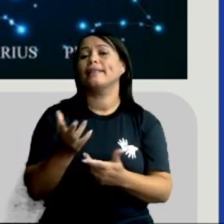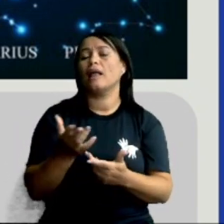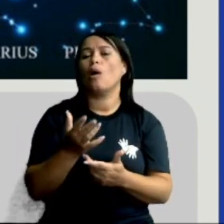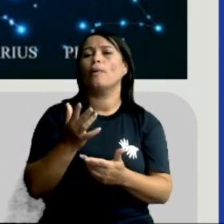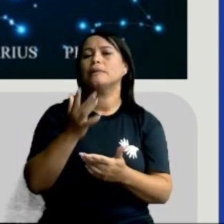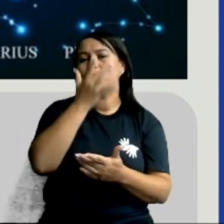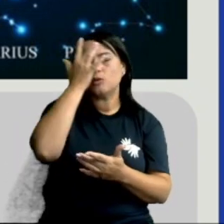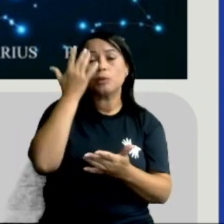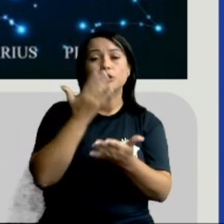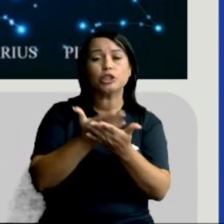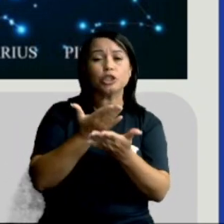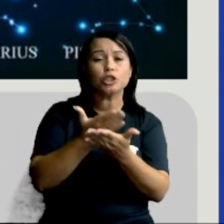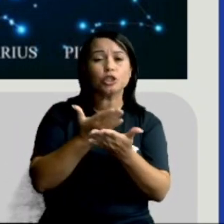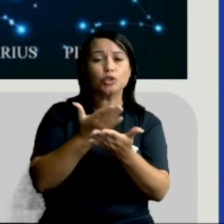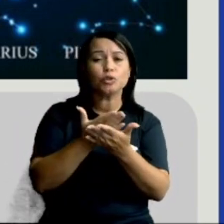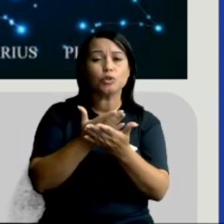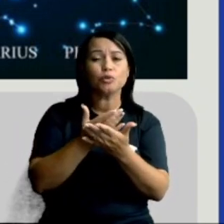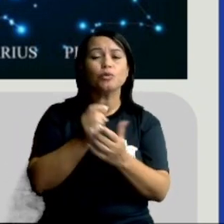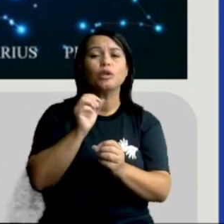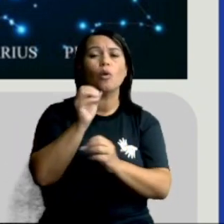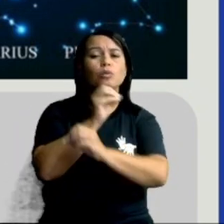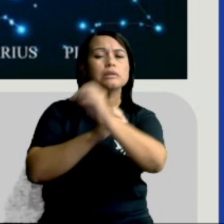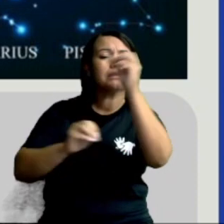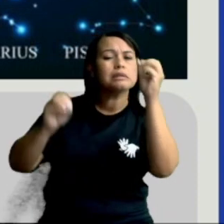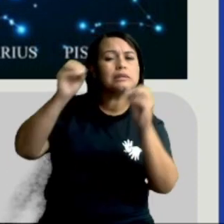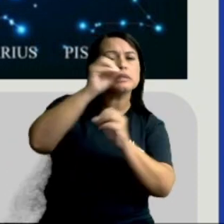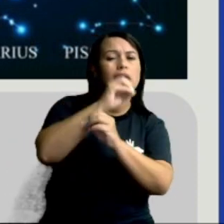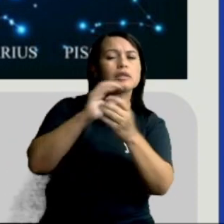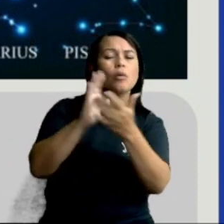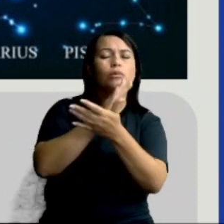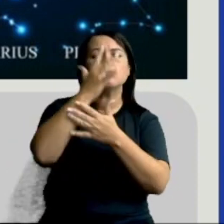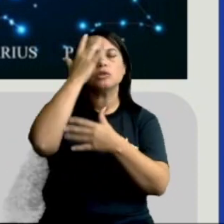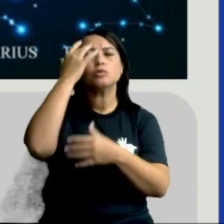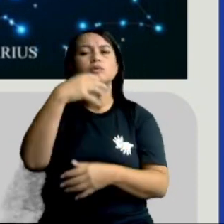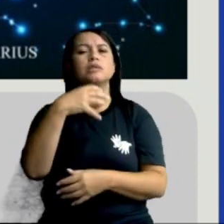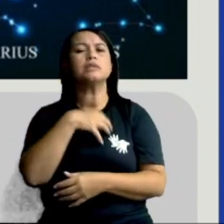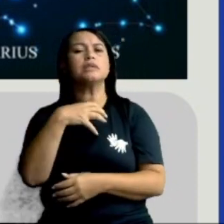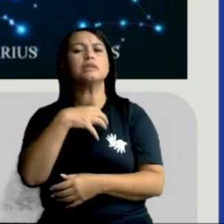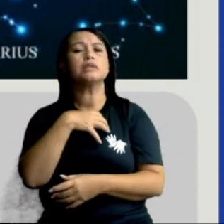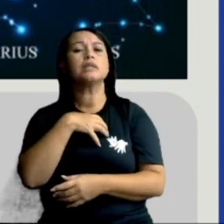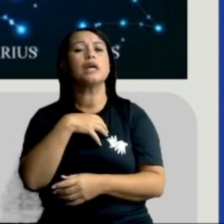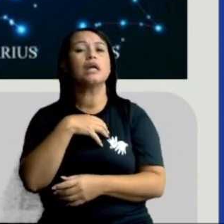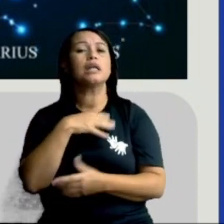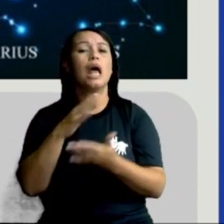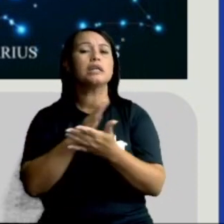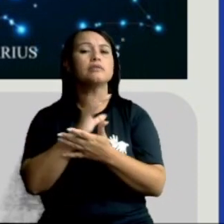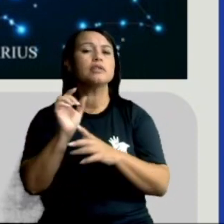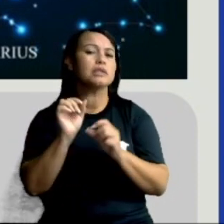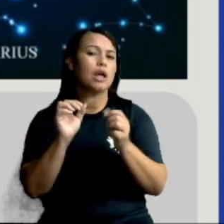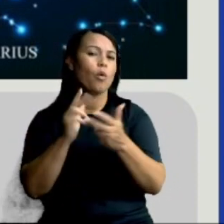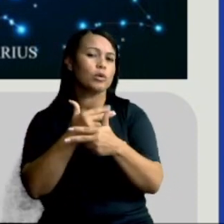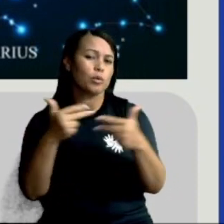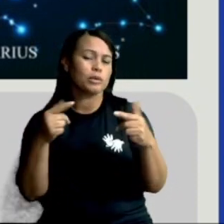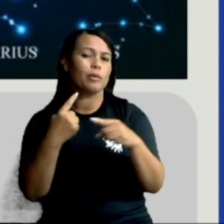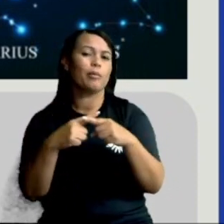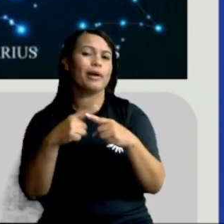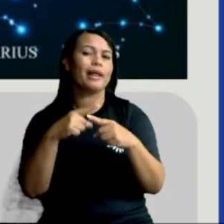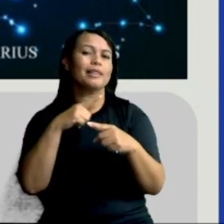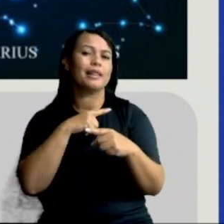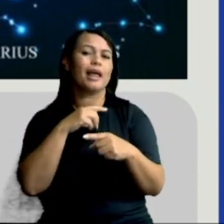Segundo os astrólogos, as pessoas sofrem influências em sua personalidade sobre o signo a qual é